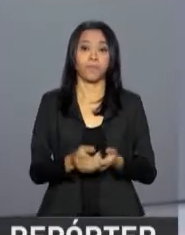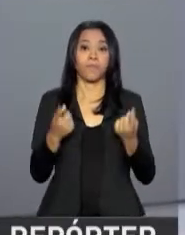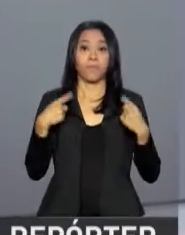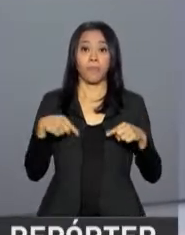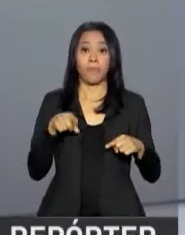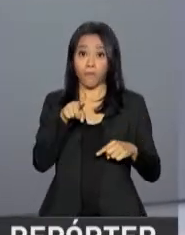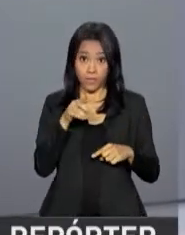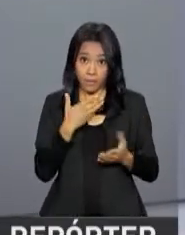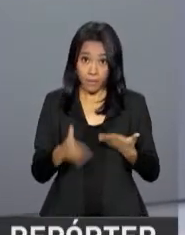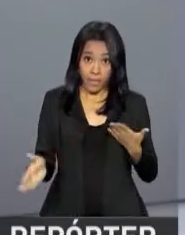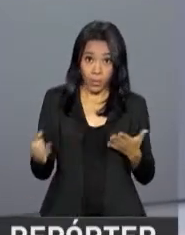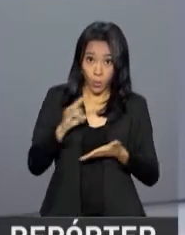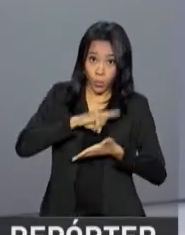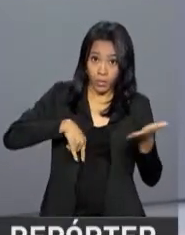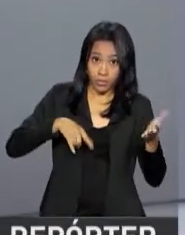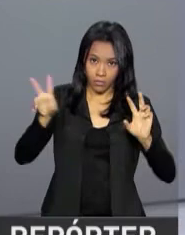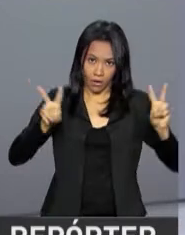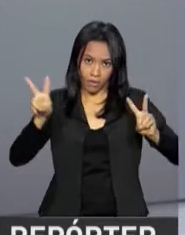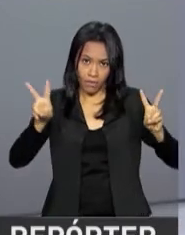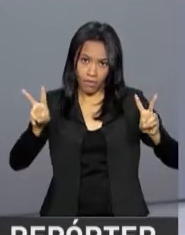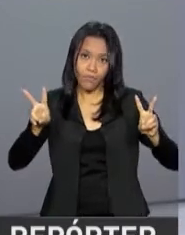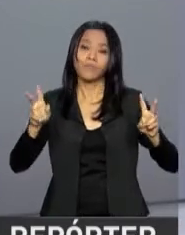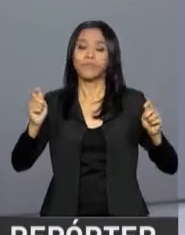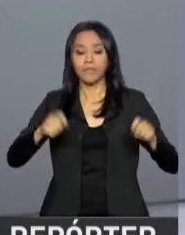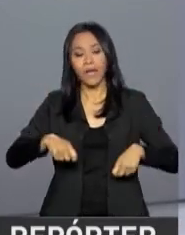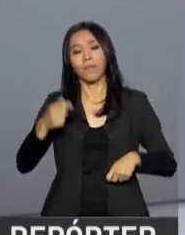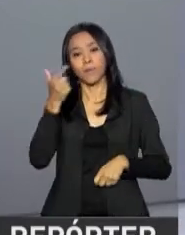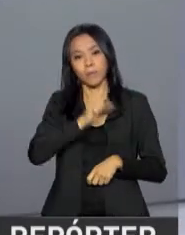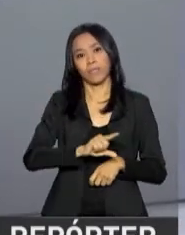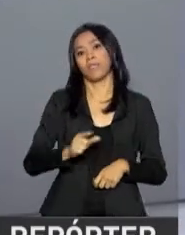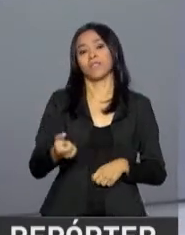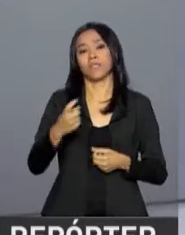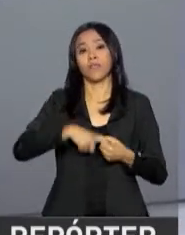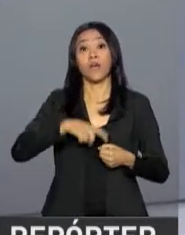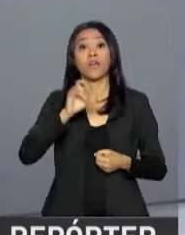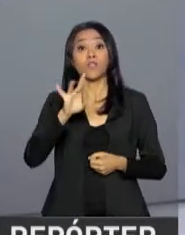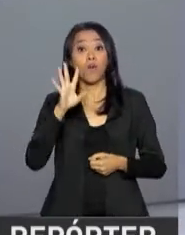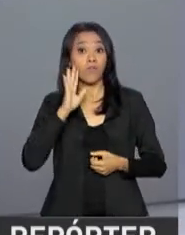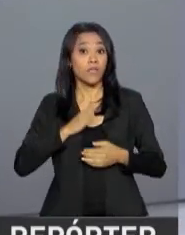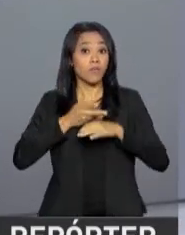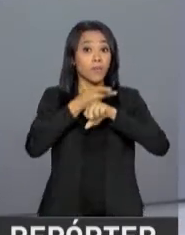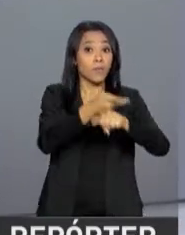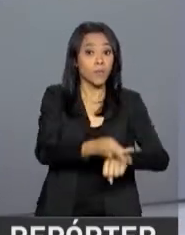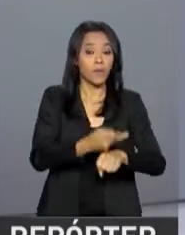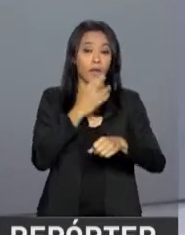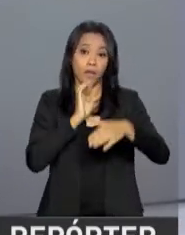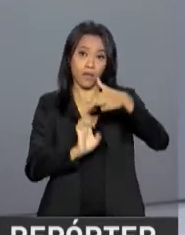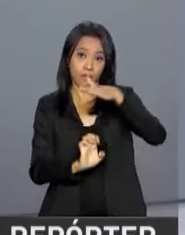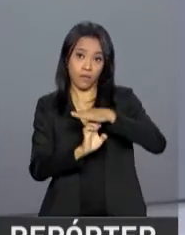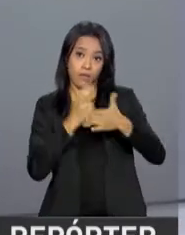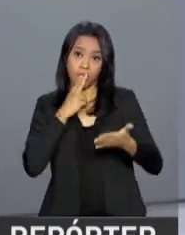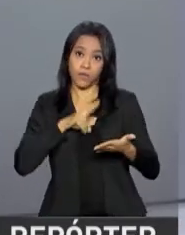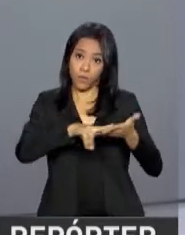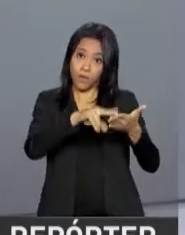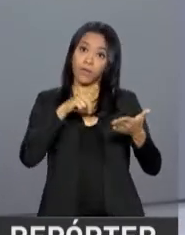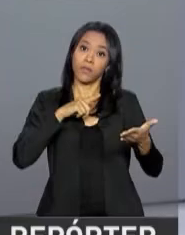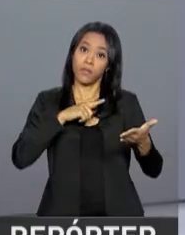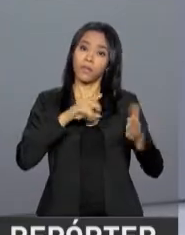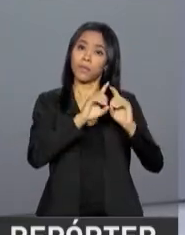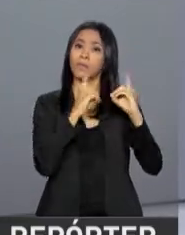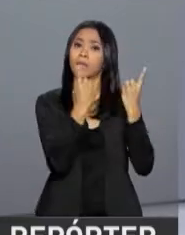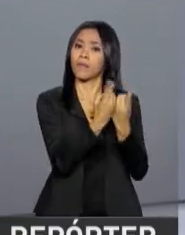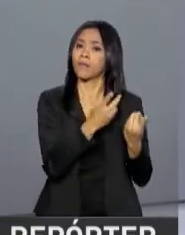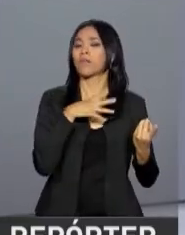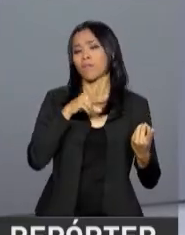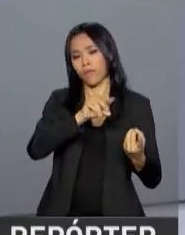documento no carnaval ainda dá tempo de recuperar vale a pena dar uma olhada nos correios que tem um setor específico para tratar desse